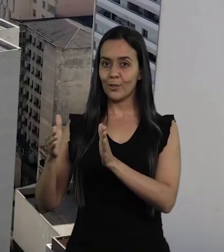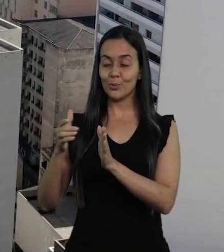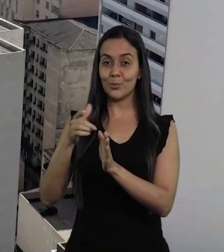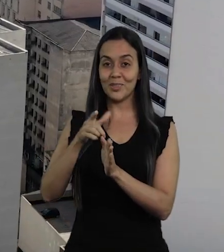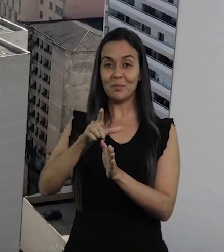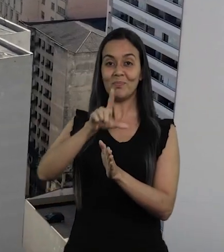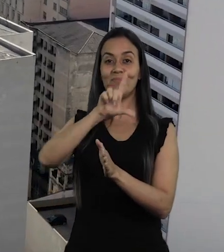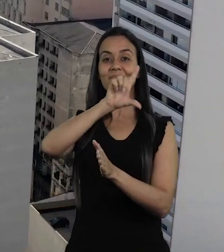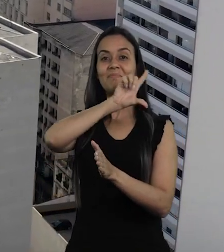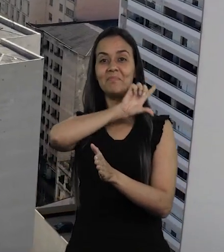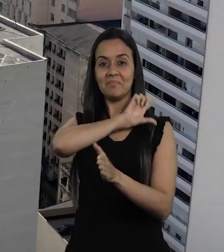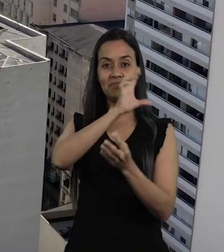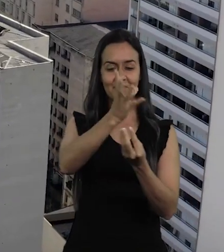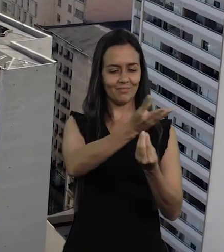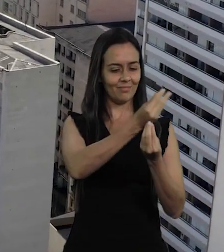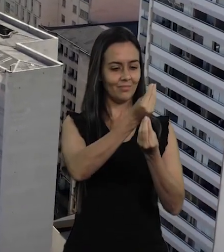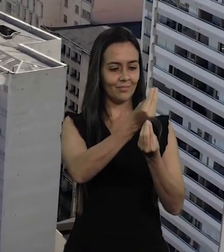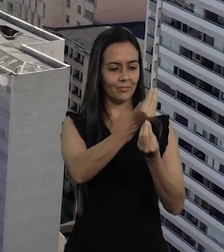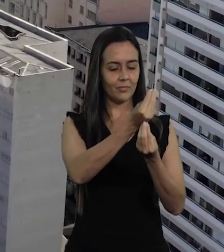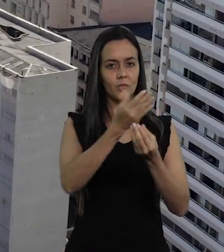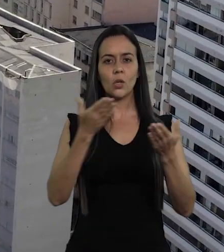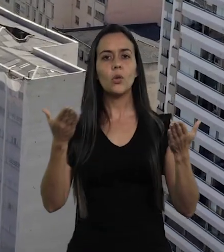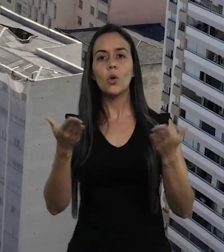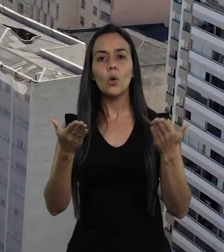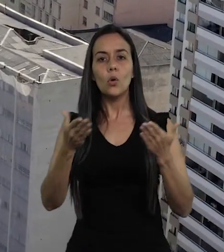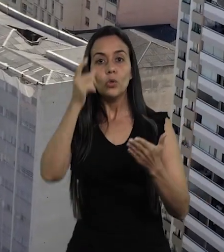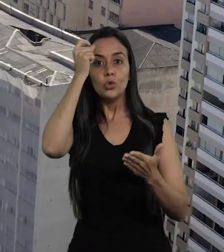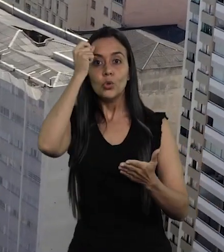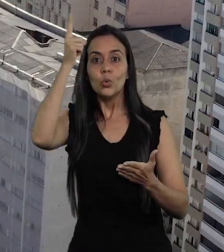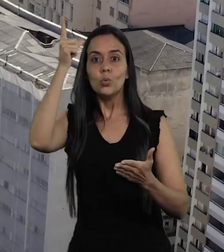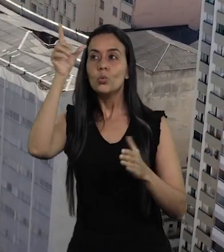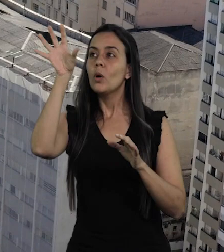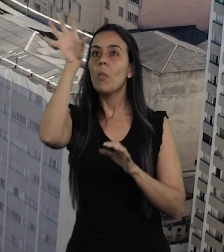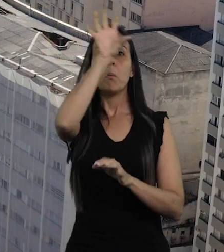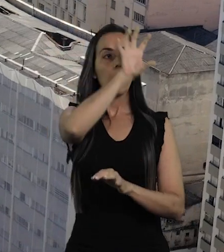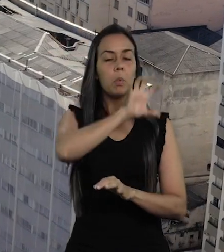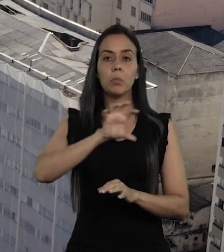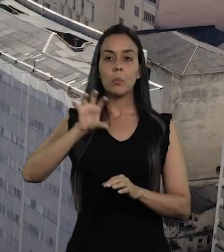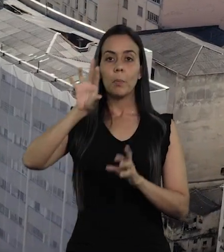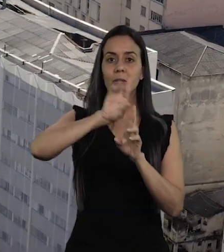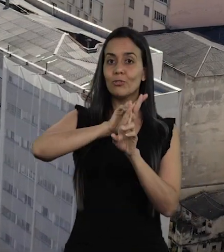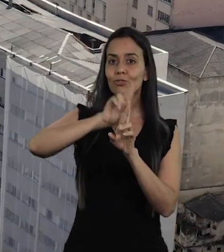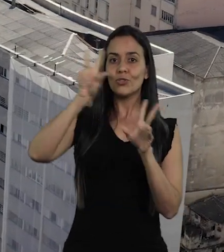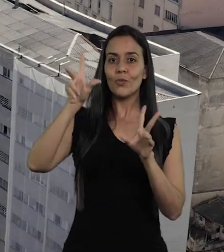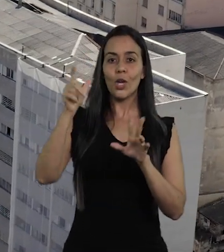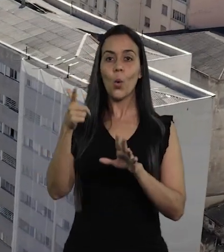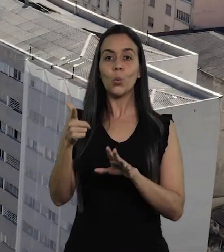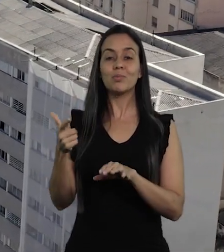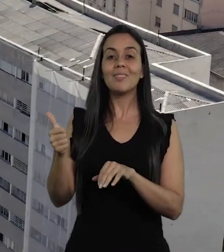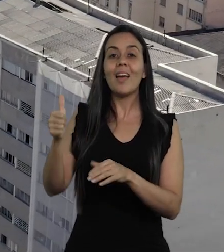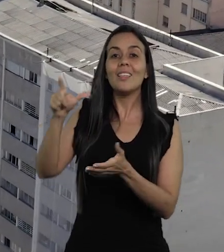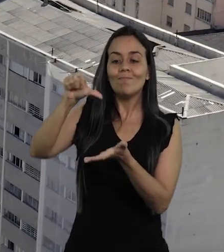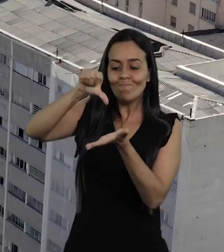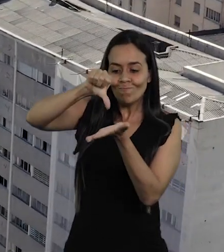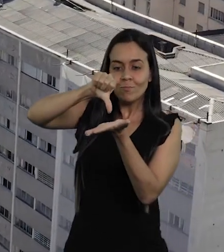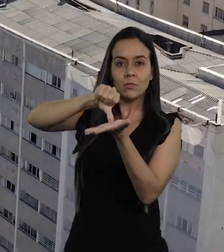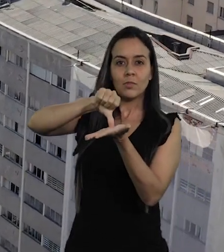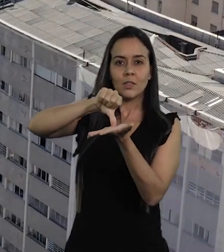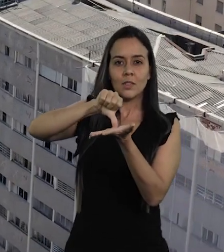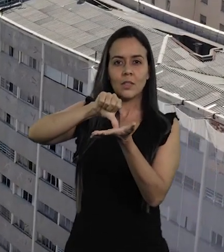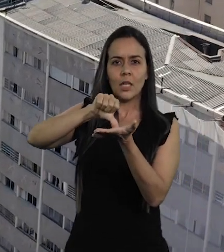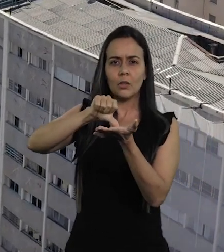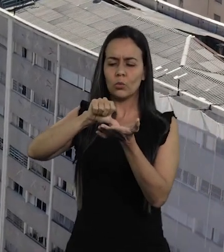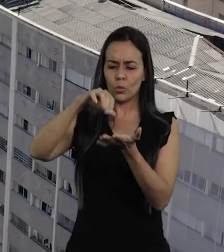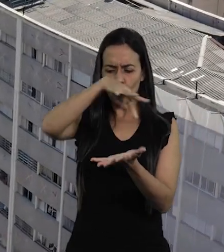Hoje, nós temos uma nova geografia das culturas. Nós não temos um único centro. Há uma descentralização dessa visão de